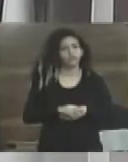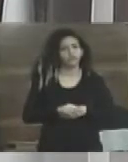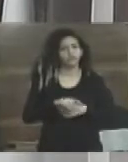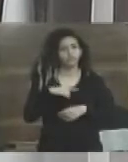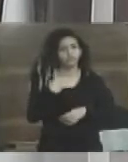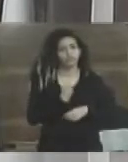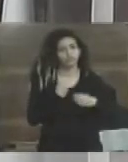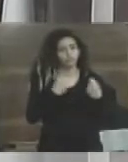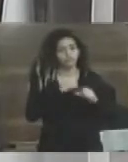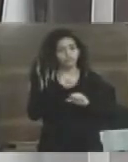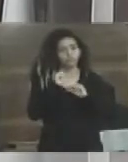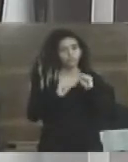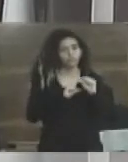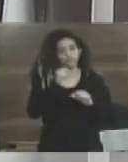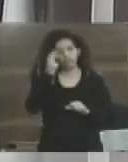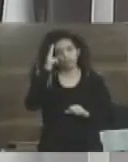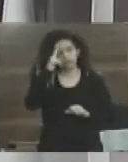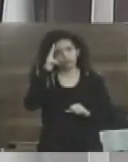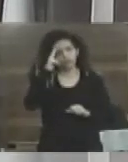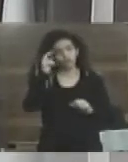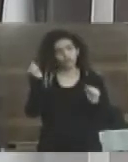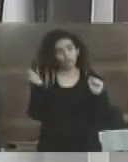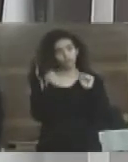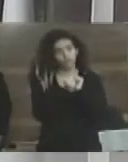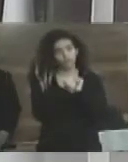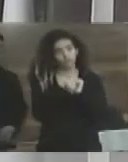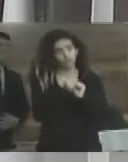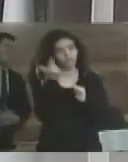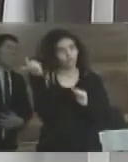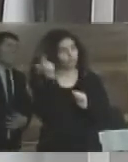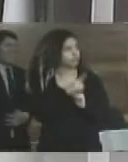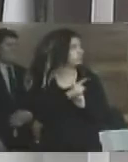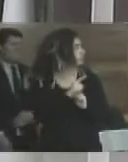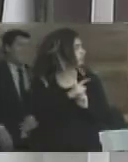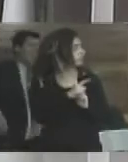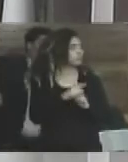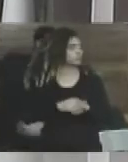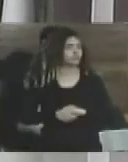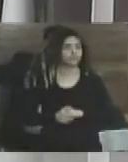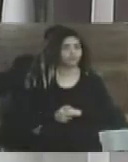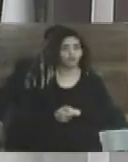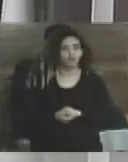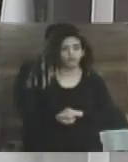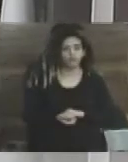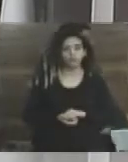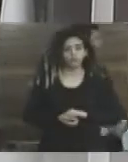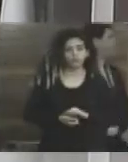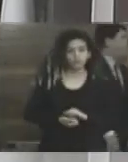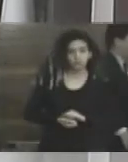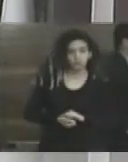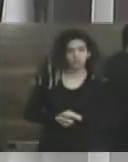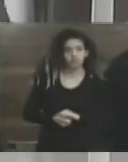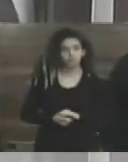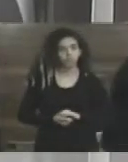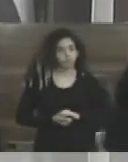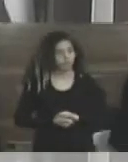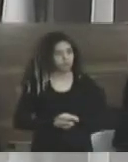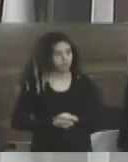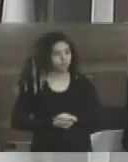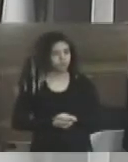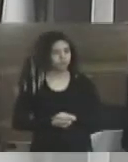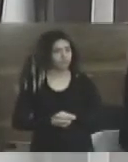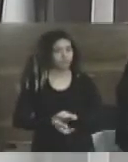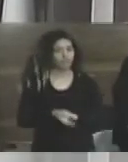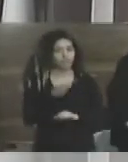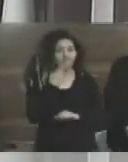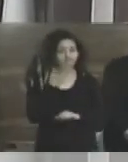que mudar essa história, e junto nós vamos conseguir, em nome de Jesus. Amém. Vou falar